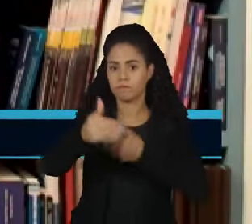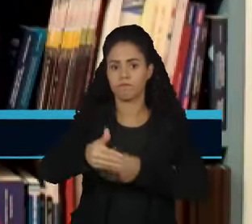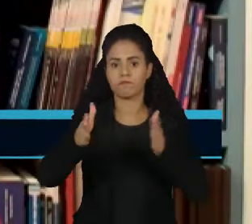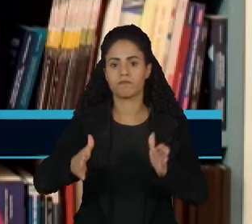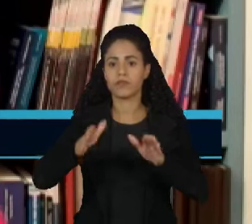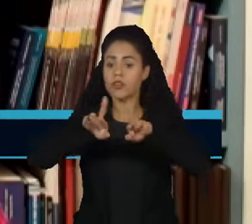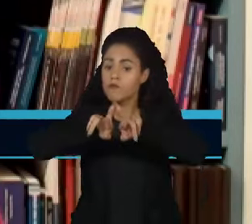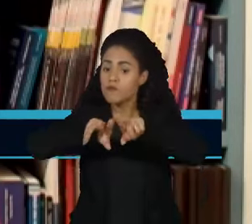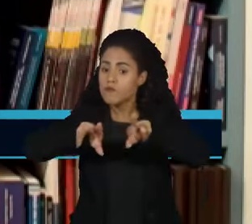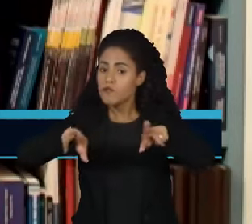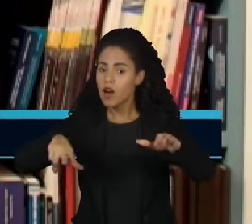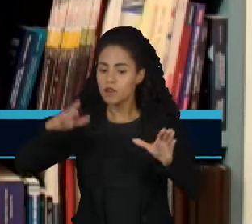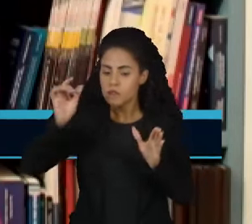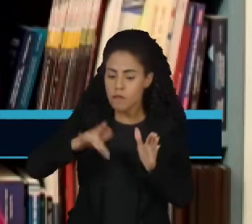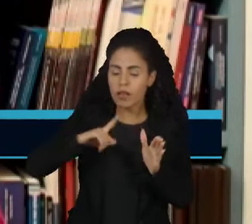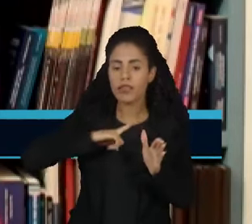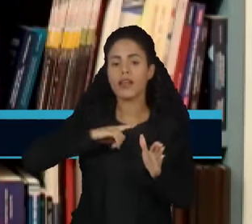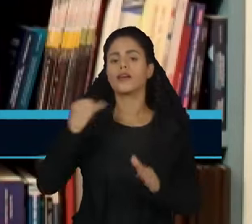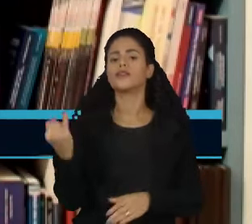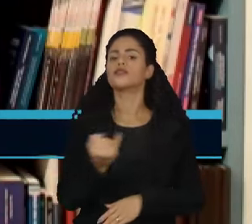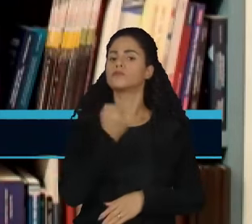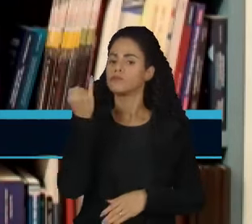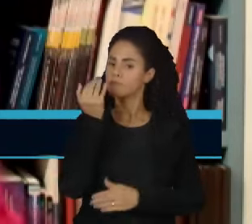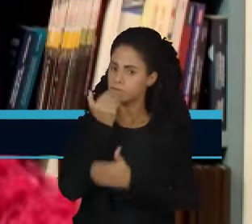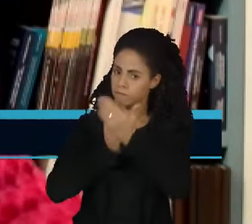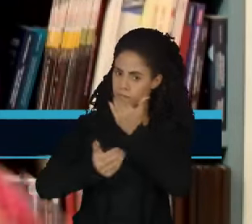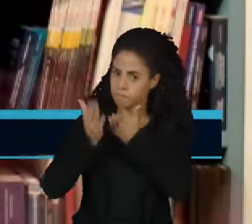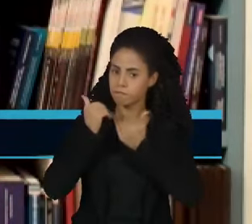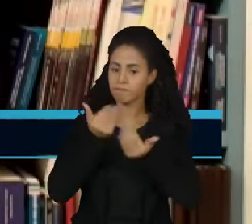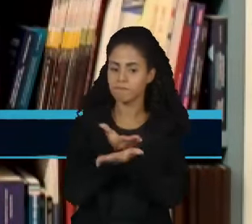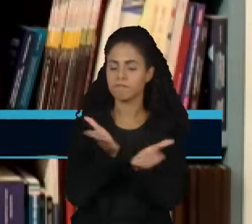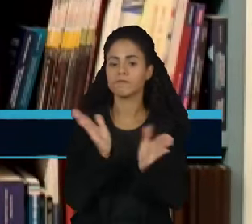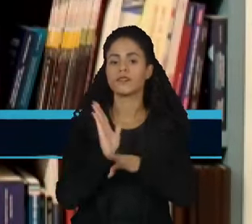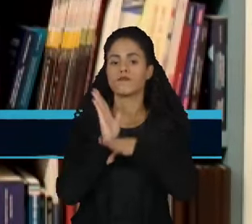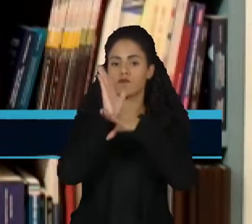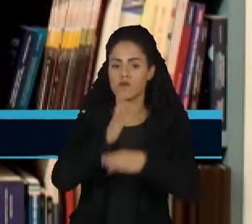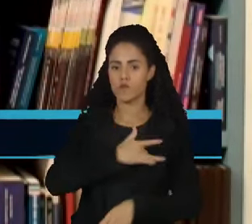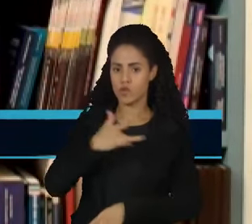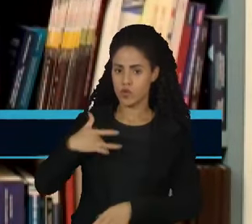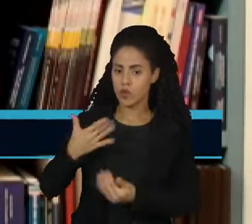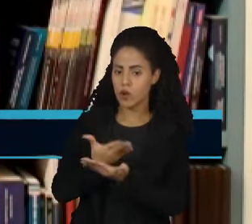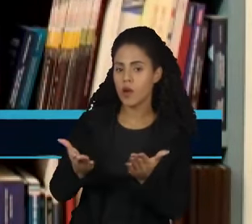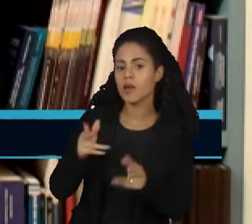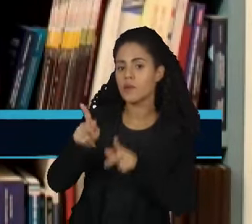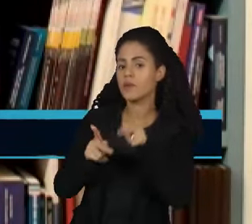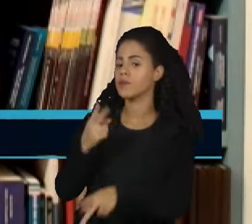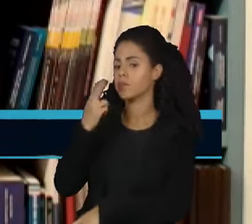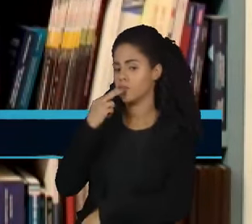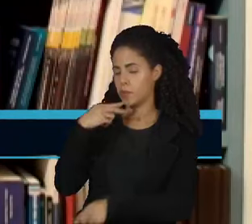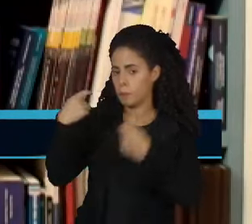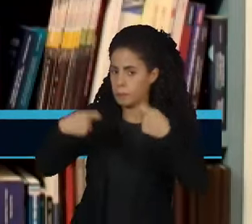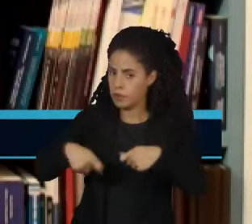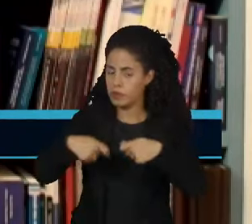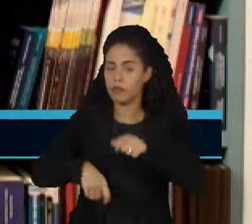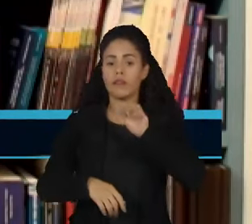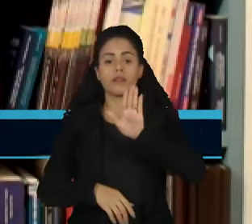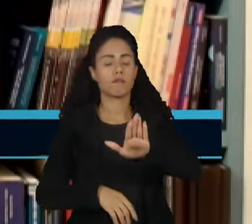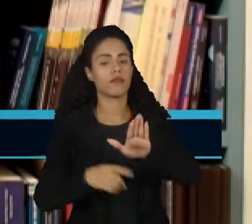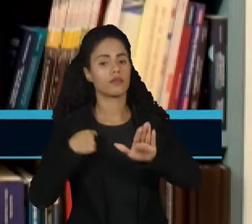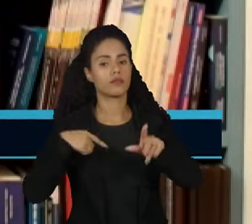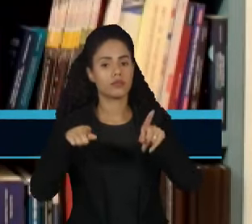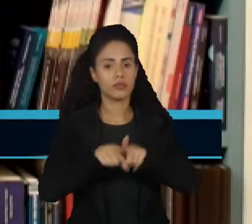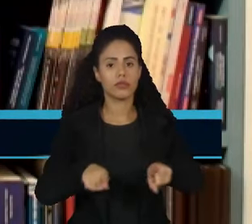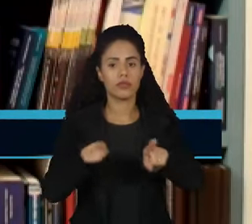embora sejam essenciais, importantes à alimentação humana, à saúde nutricional da população, eles não necessariamente